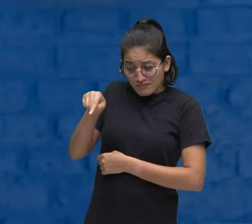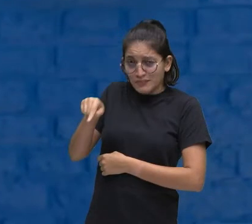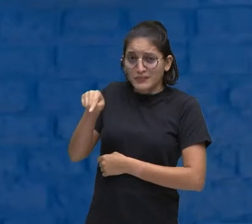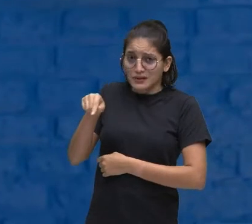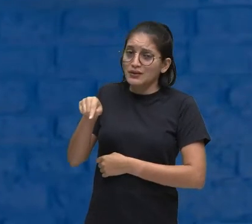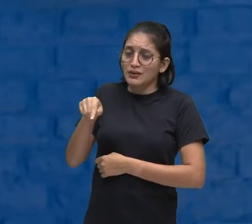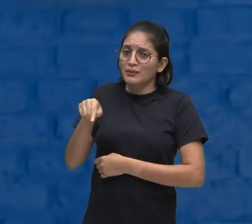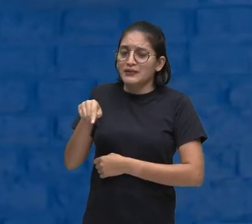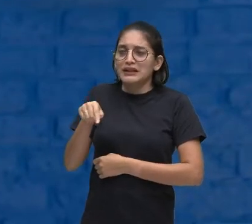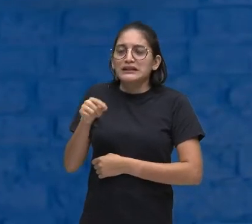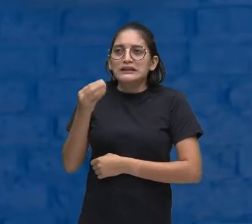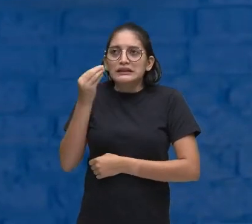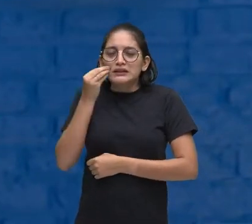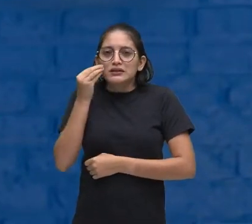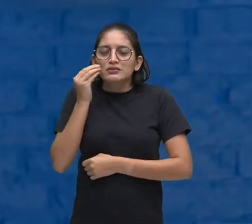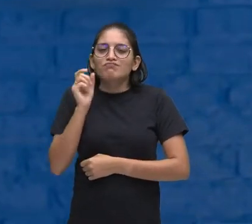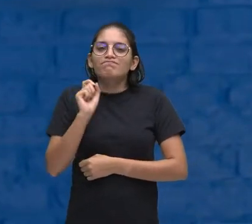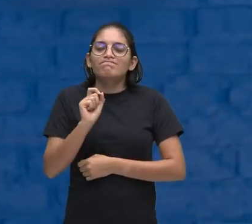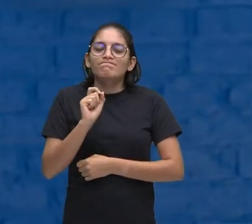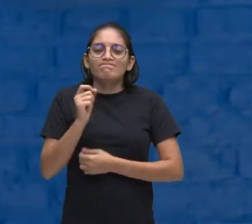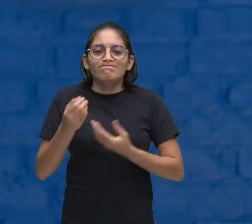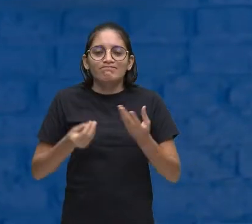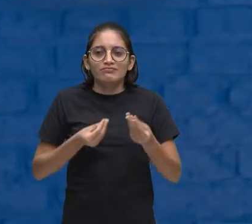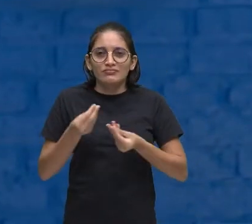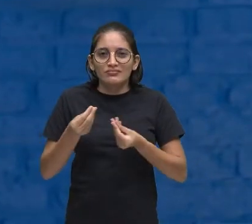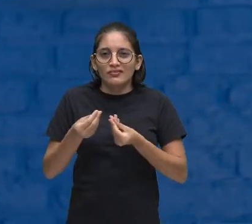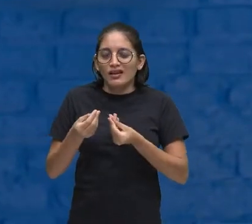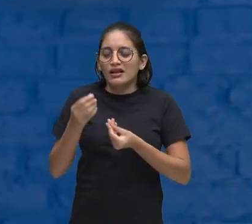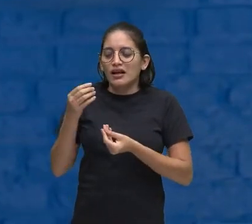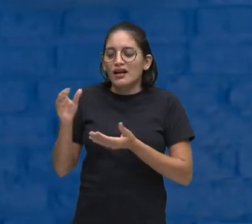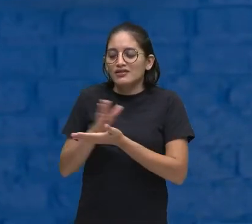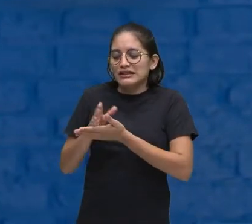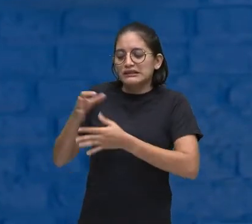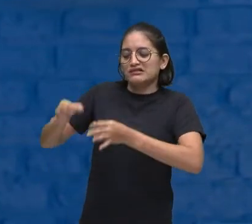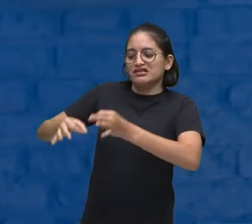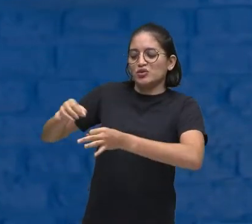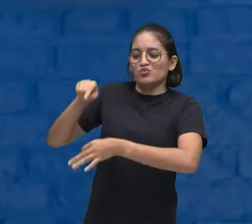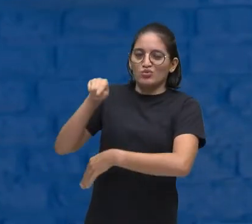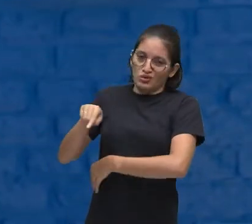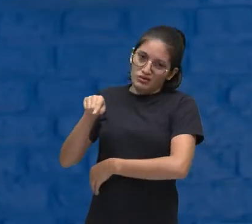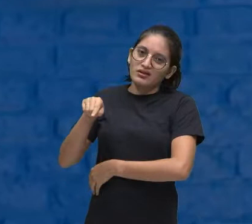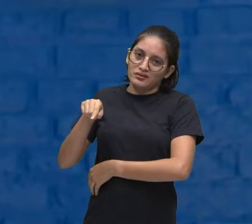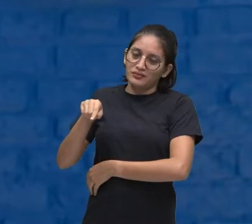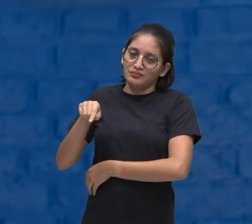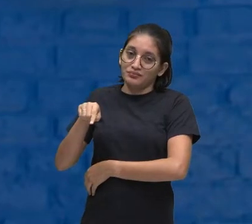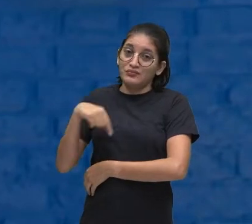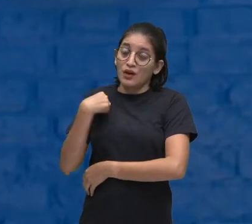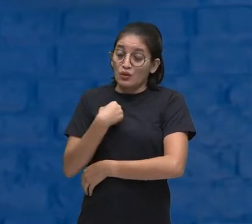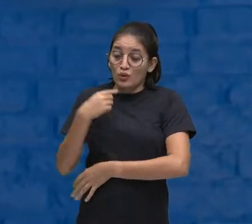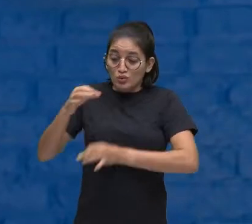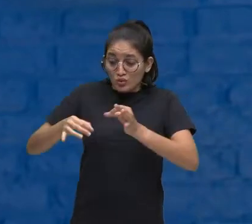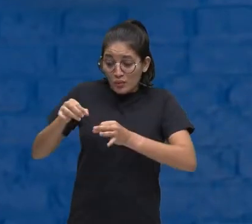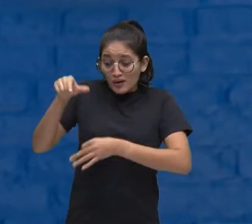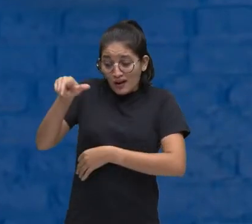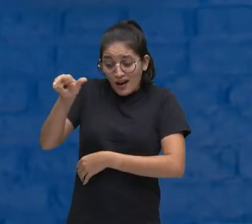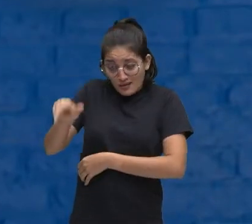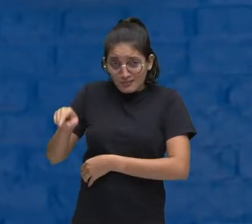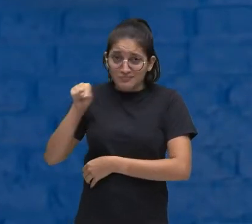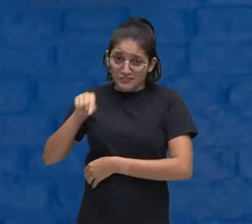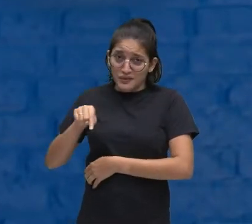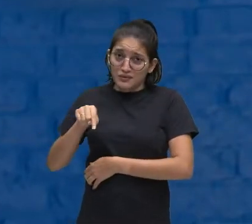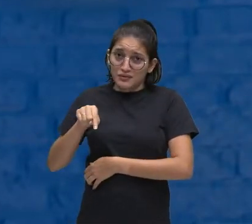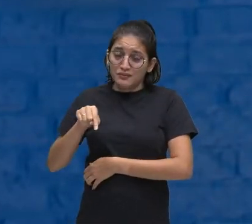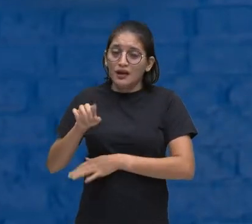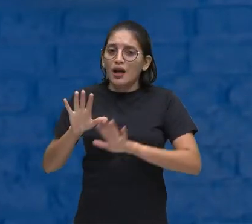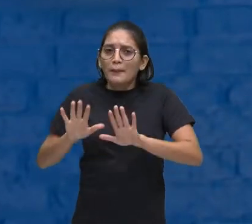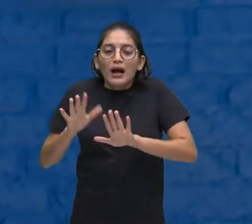a gente já tenta julgar os nossos julgamentos com relação àquela pessoa,